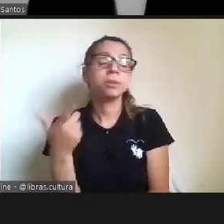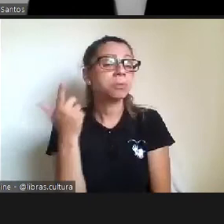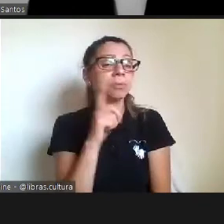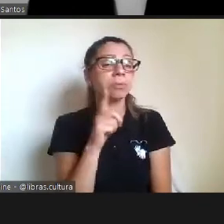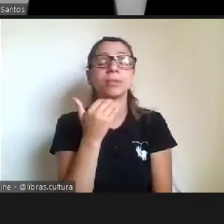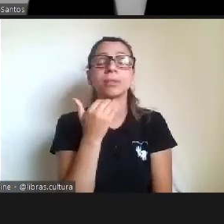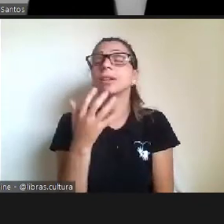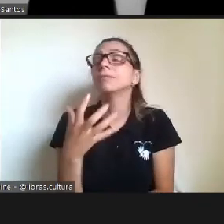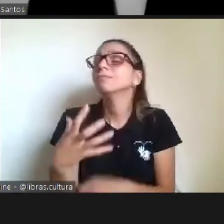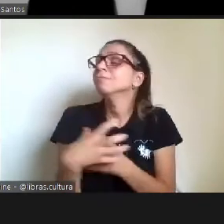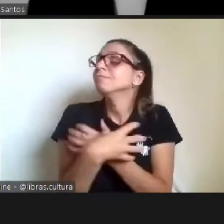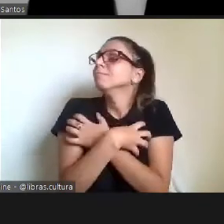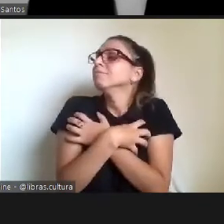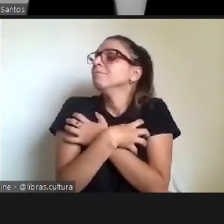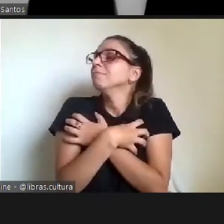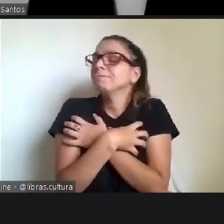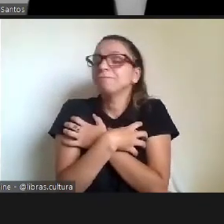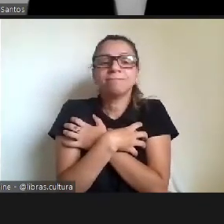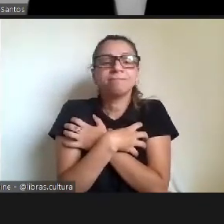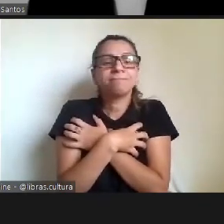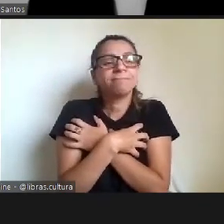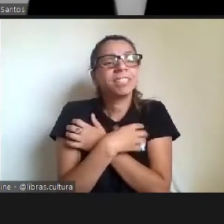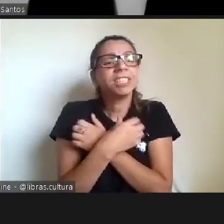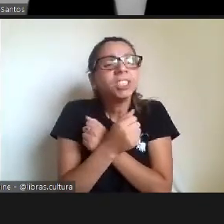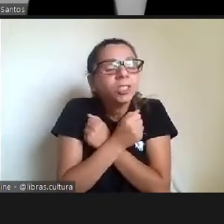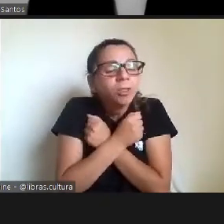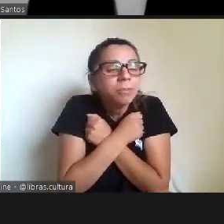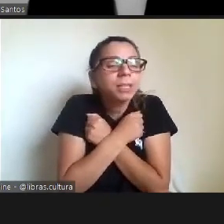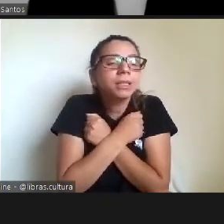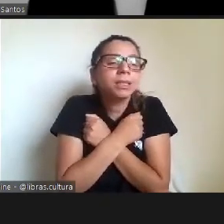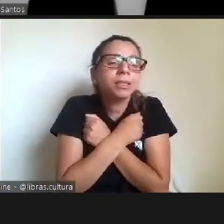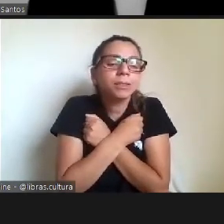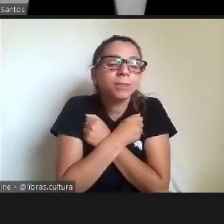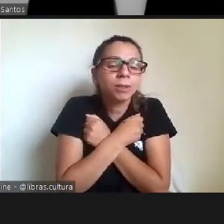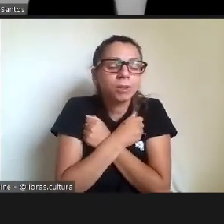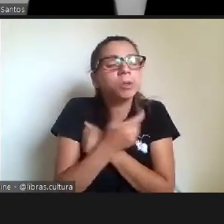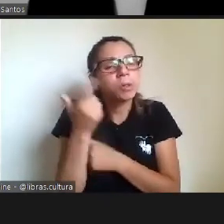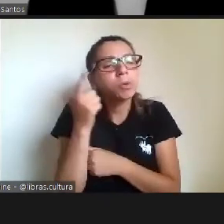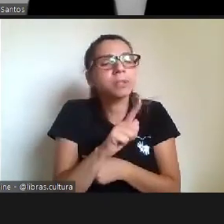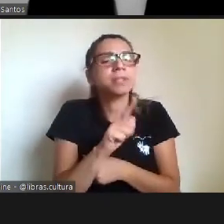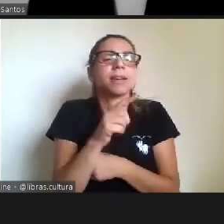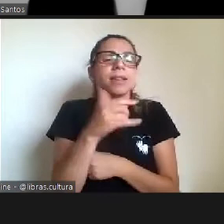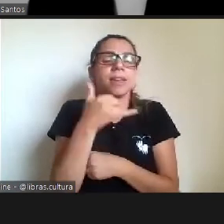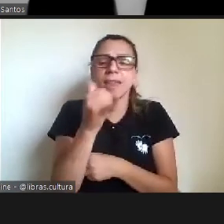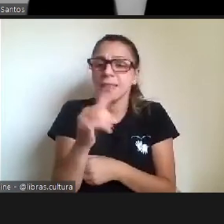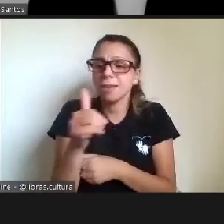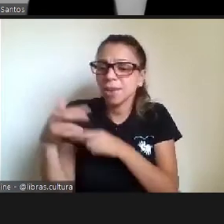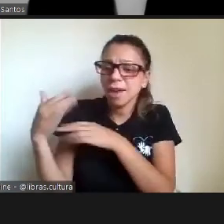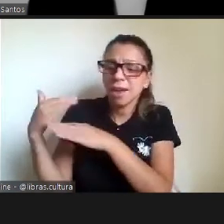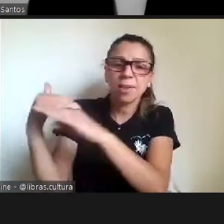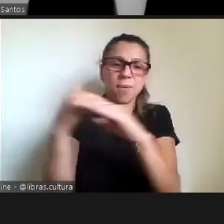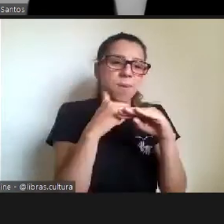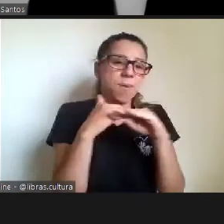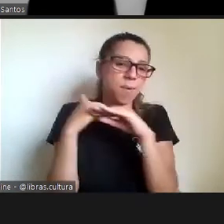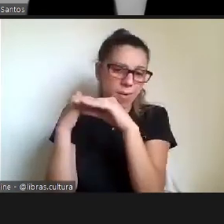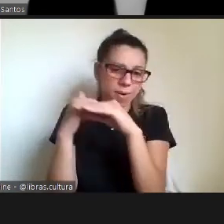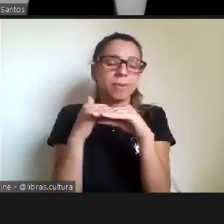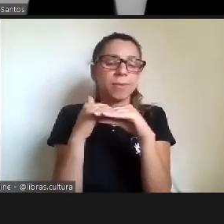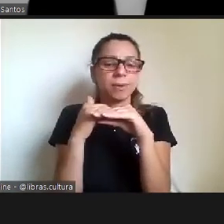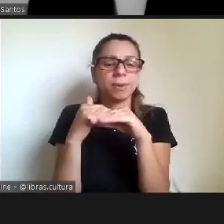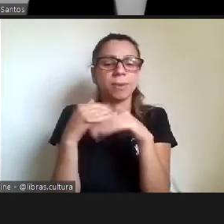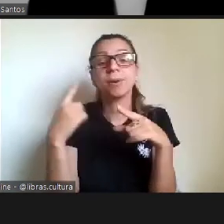sentir esse afeto. A gente tá vibrando na mesma energia, porque